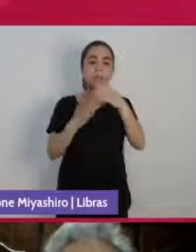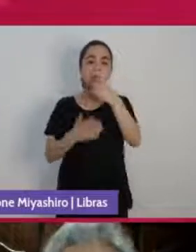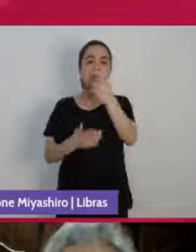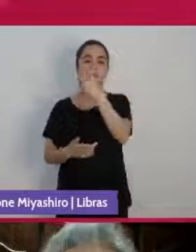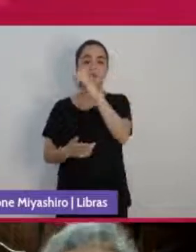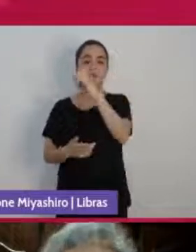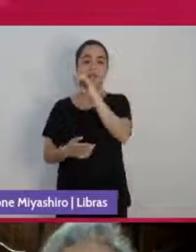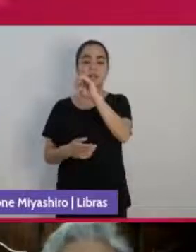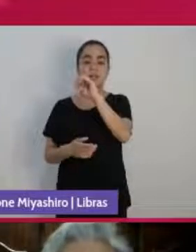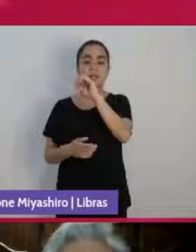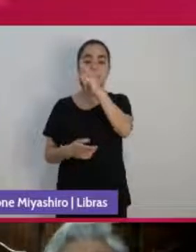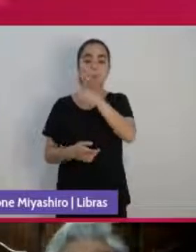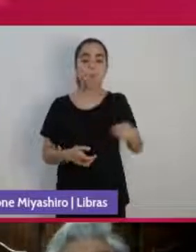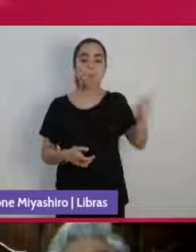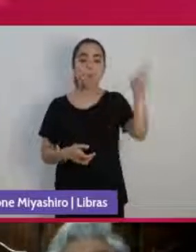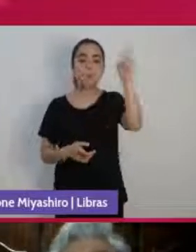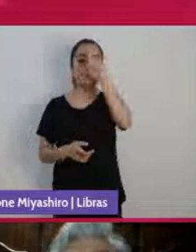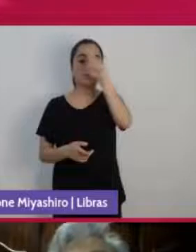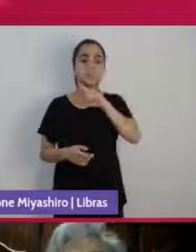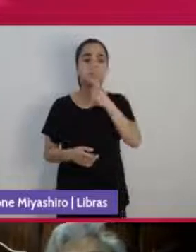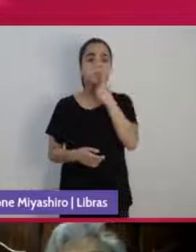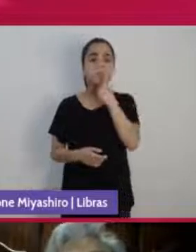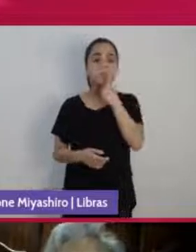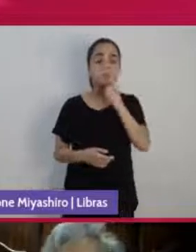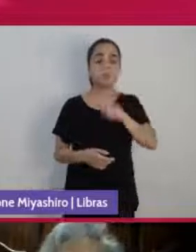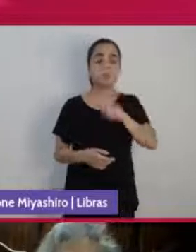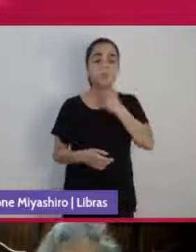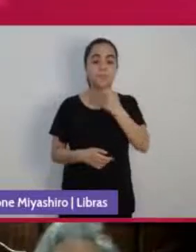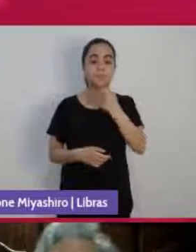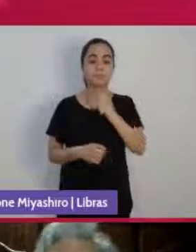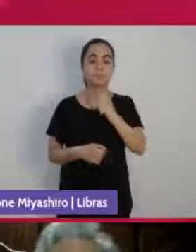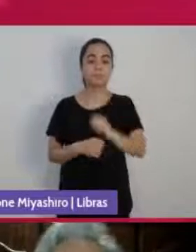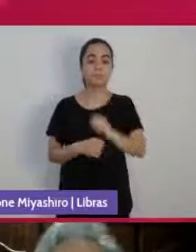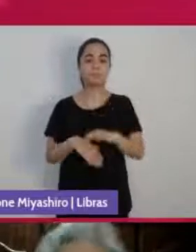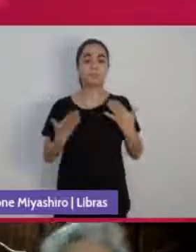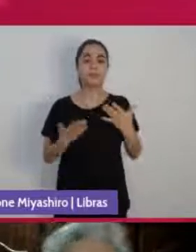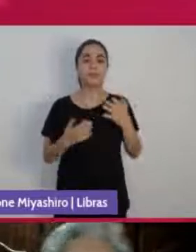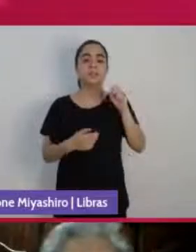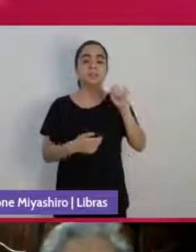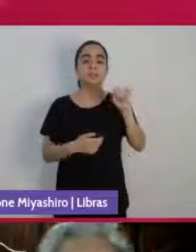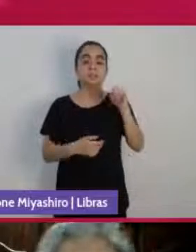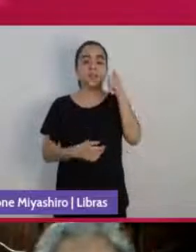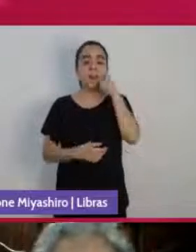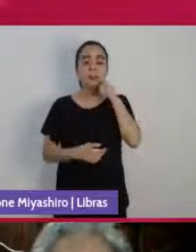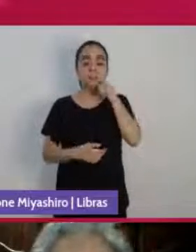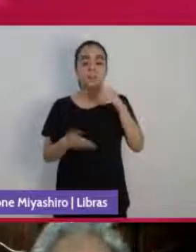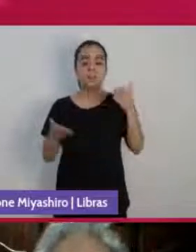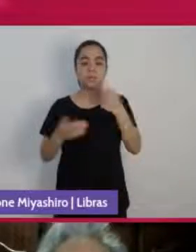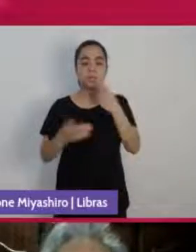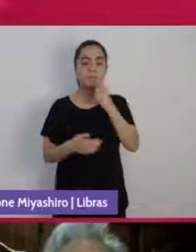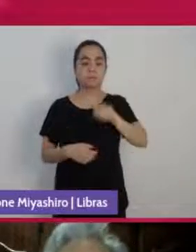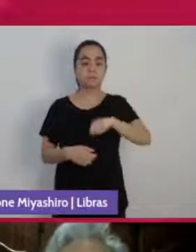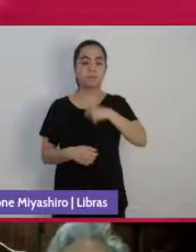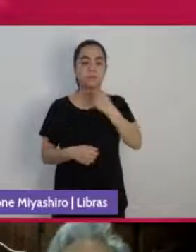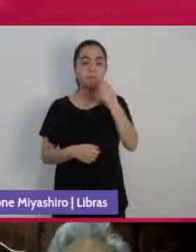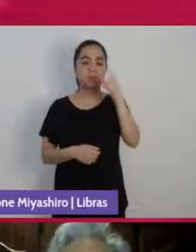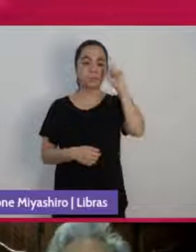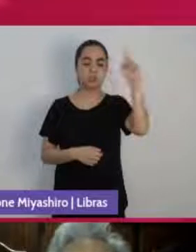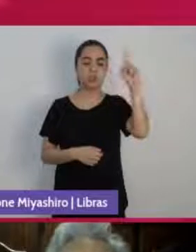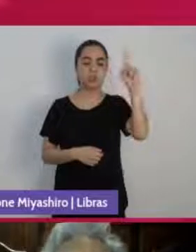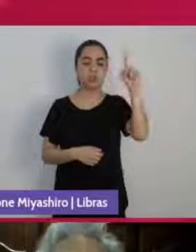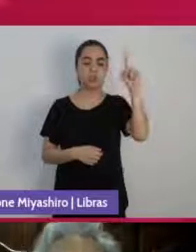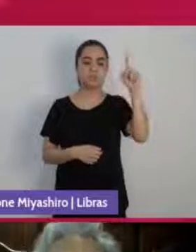ciclo menstrual. Então, se eu pego uma mulher que menstruou, hoje é dia 5, e uma mulher